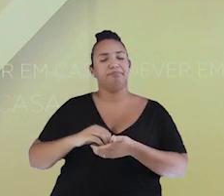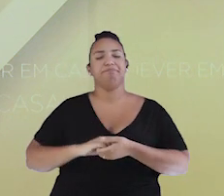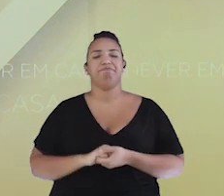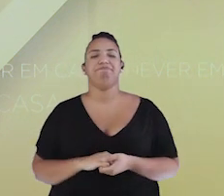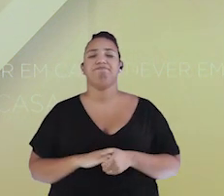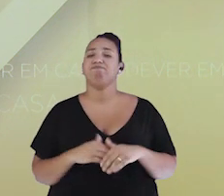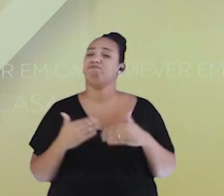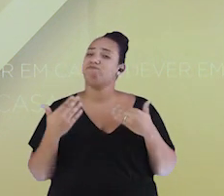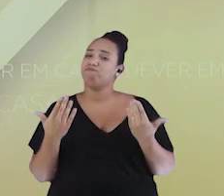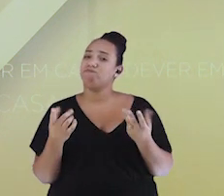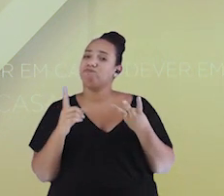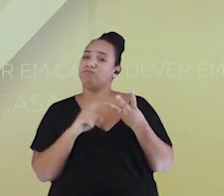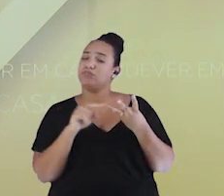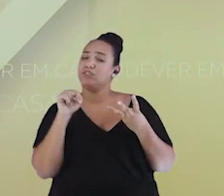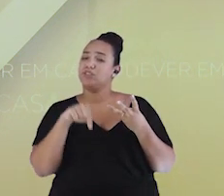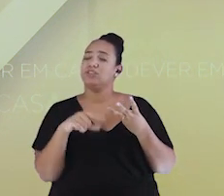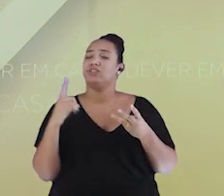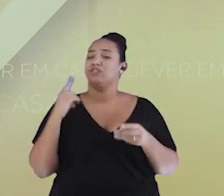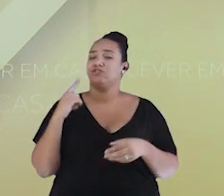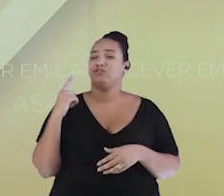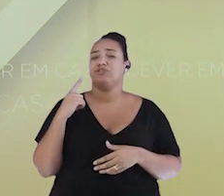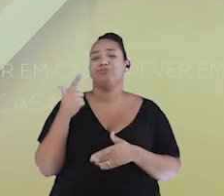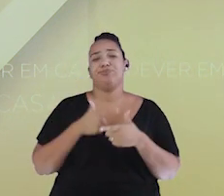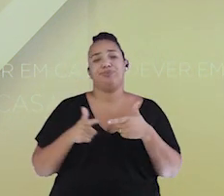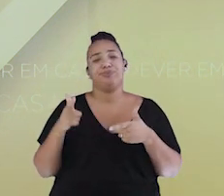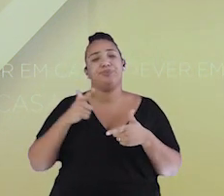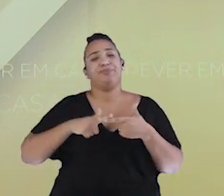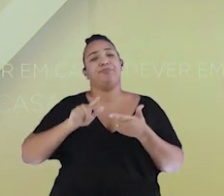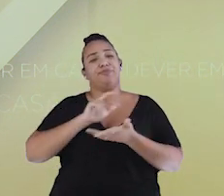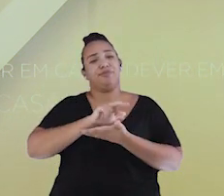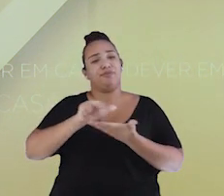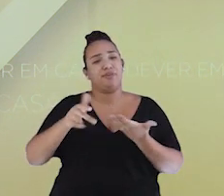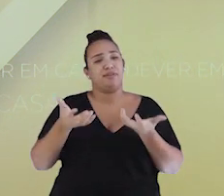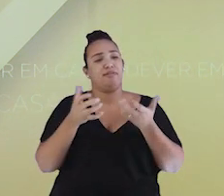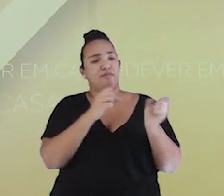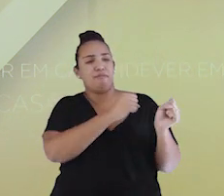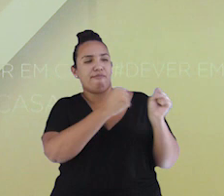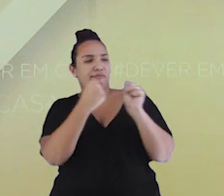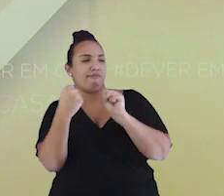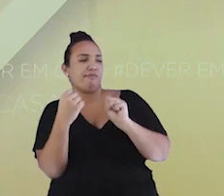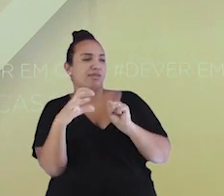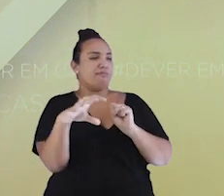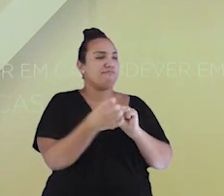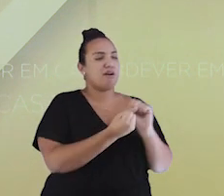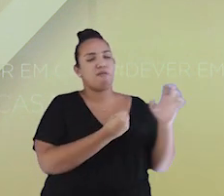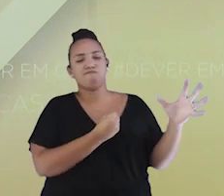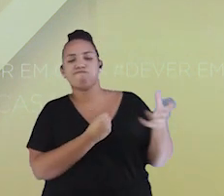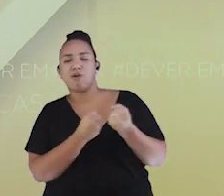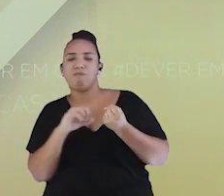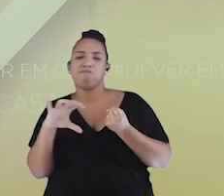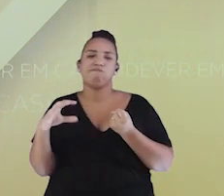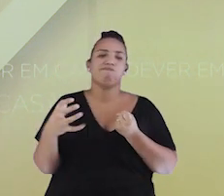comercial. Até por isso, era uma civilização que enfrentava constantes conflitos por poder.